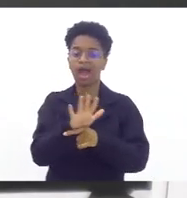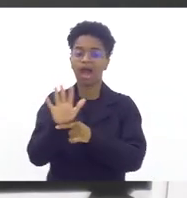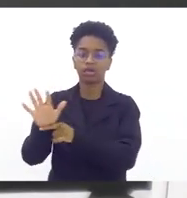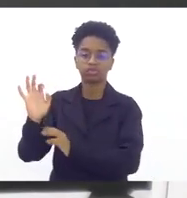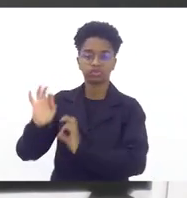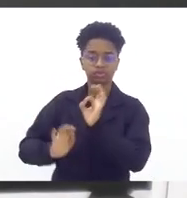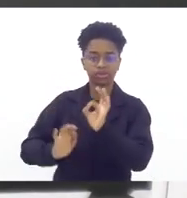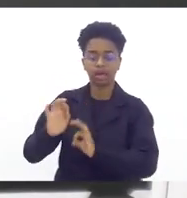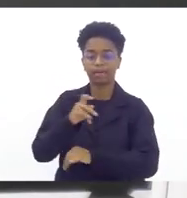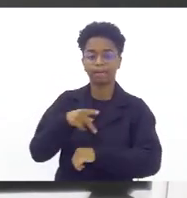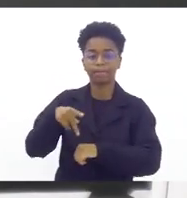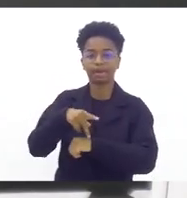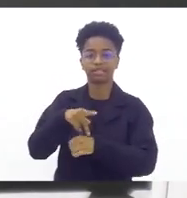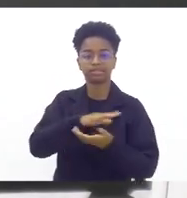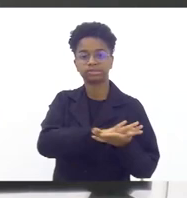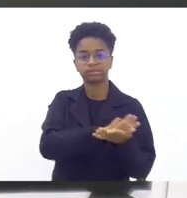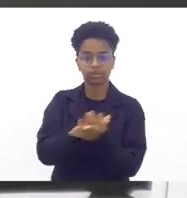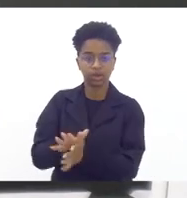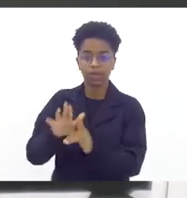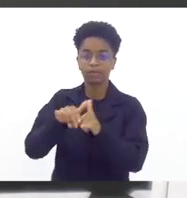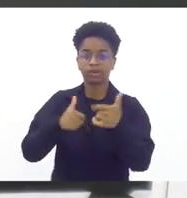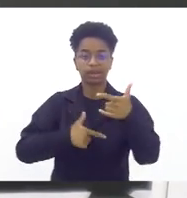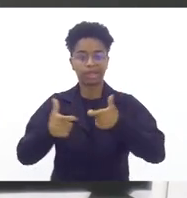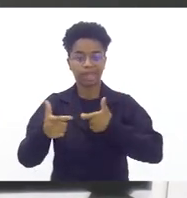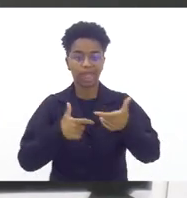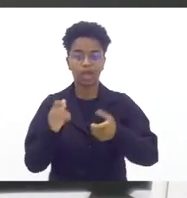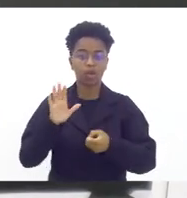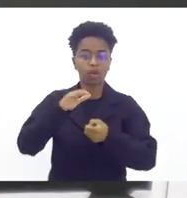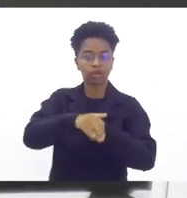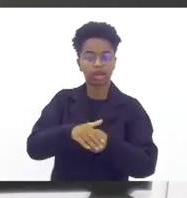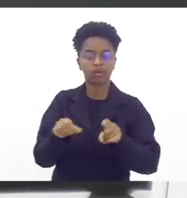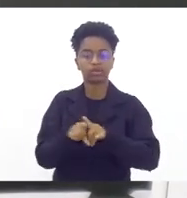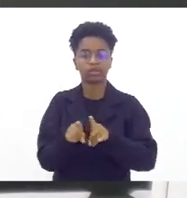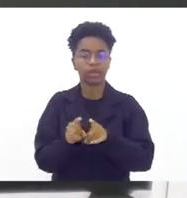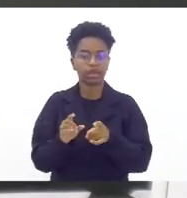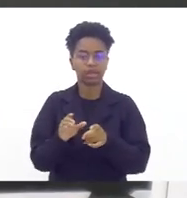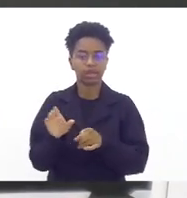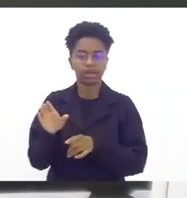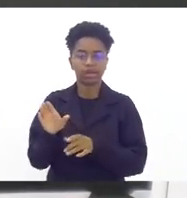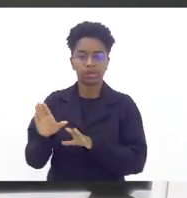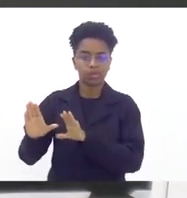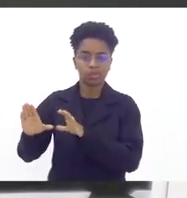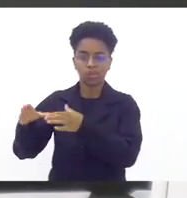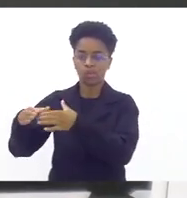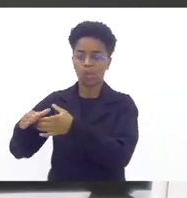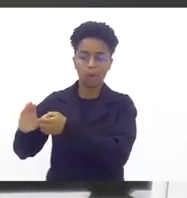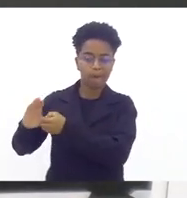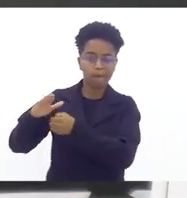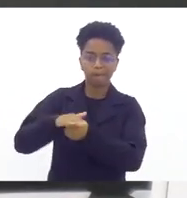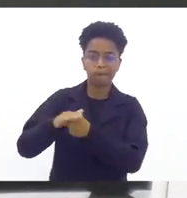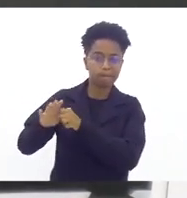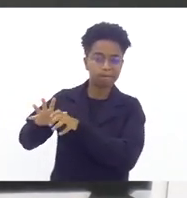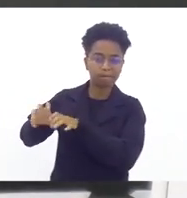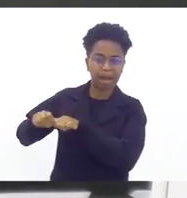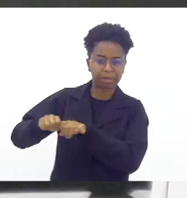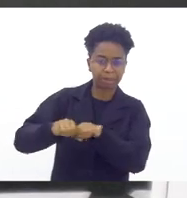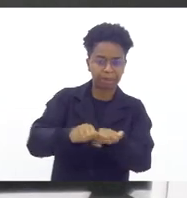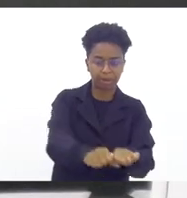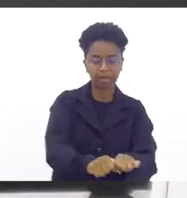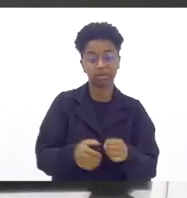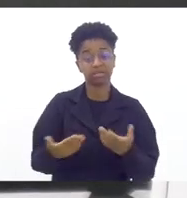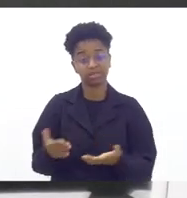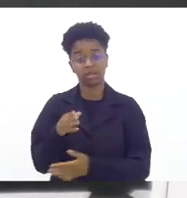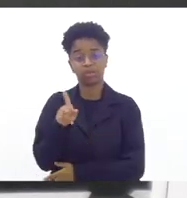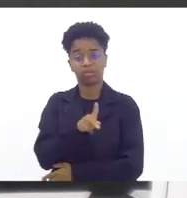países que foram vítimas da guerra colonial e do colonialismo, e esse grande professor e geógrafo